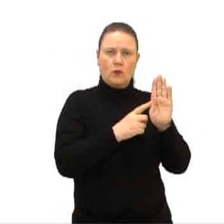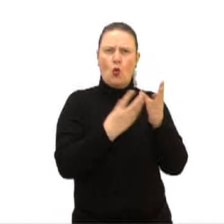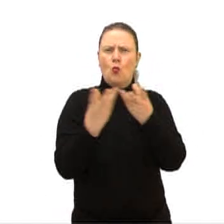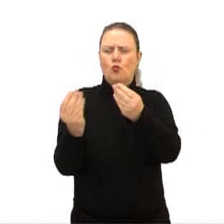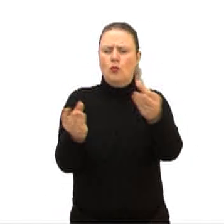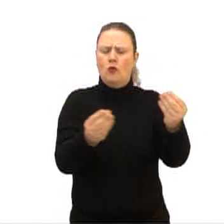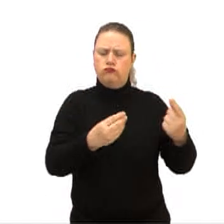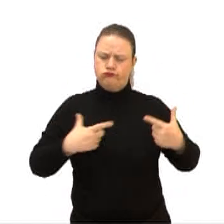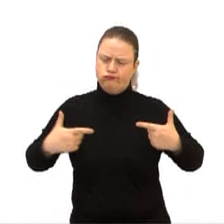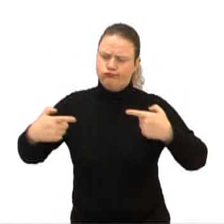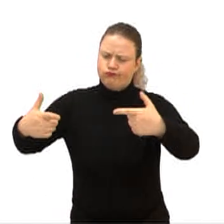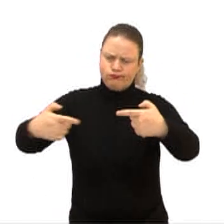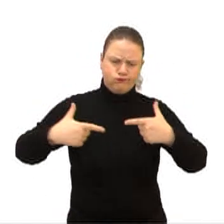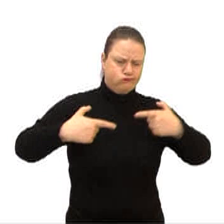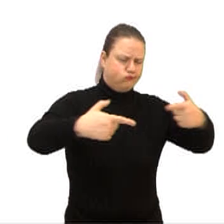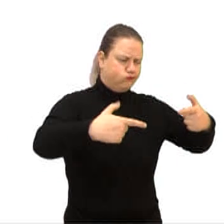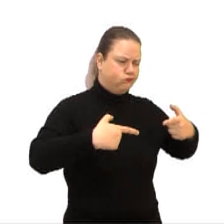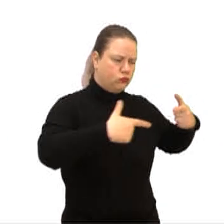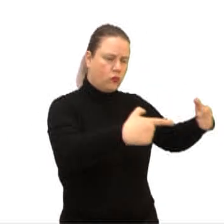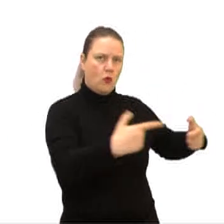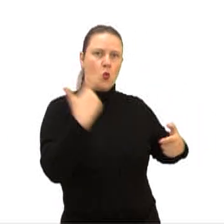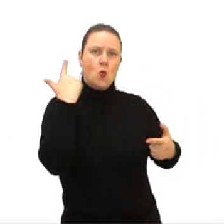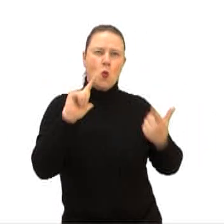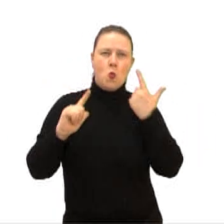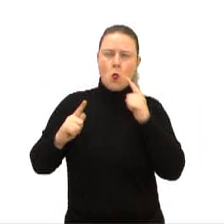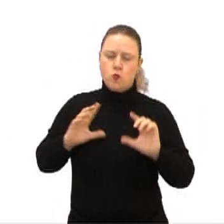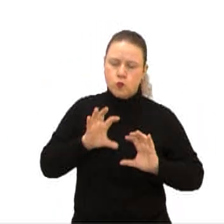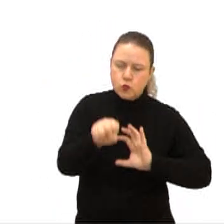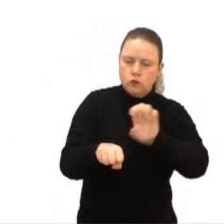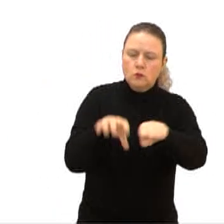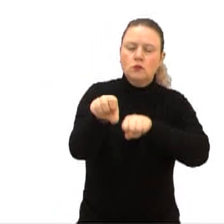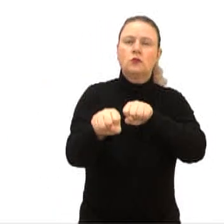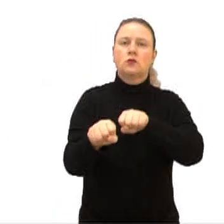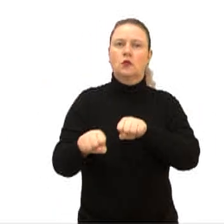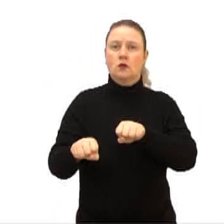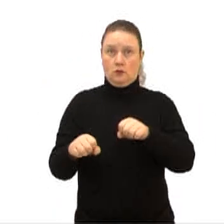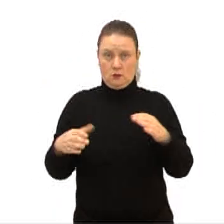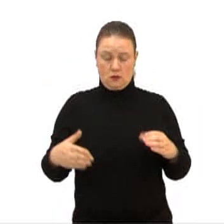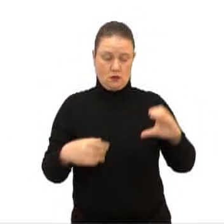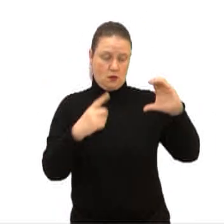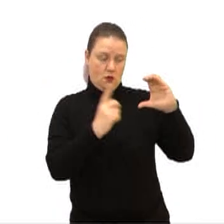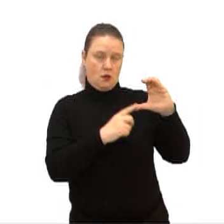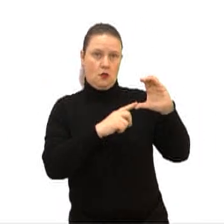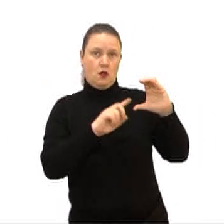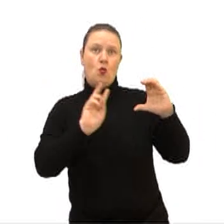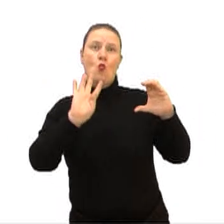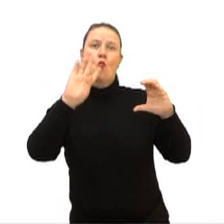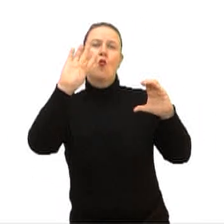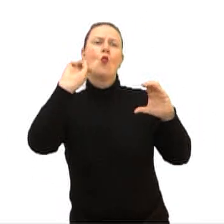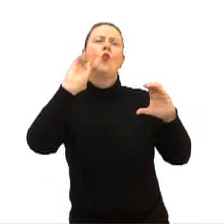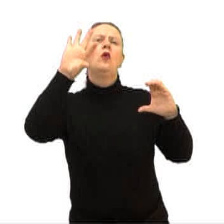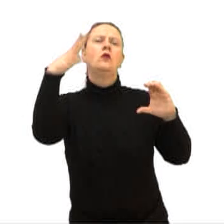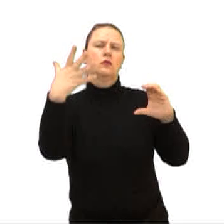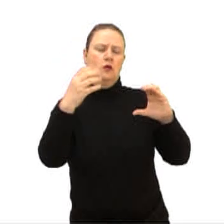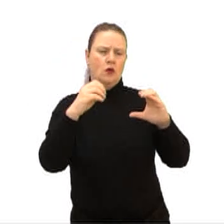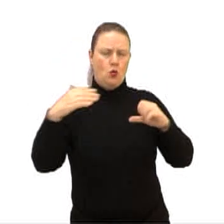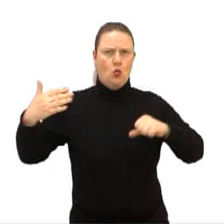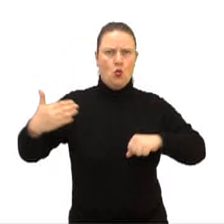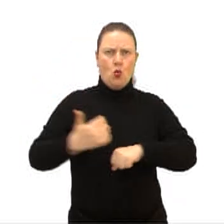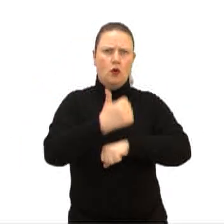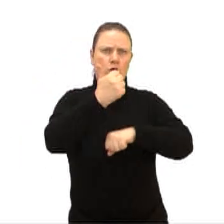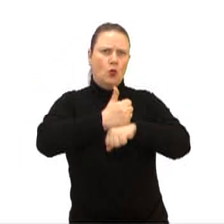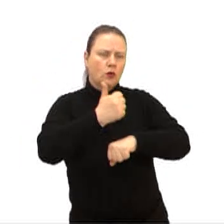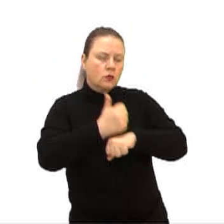várias batalhas foram travadas para a conquista do território. Letra C, consequência da expansão colonial, surgiram na